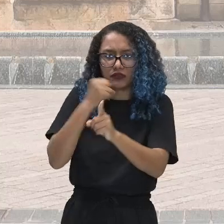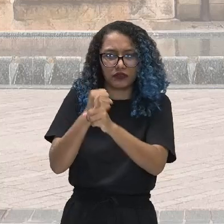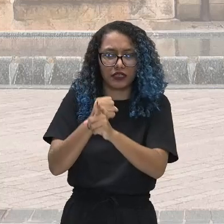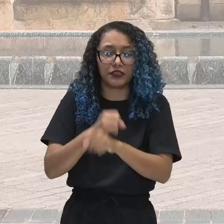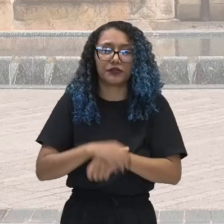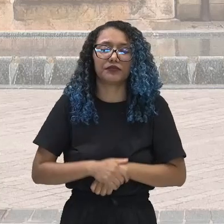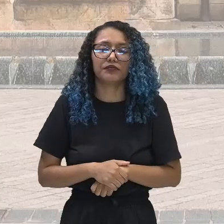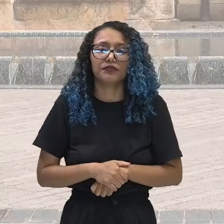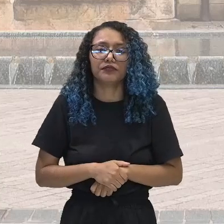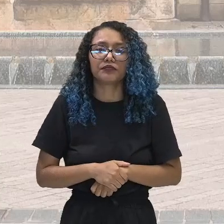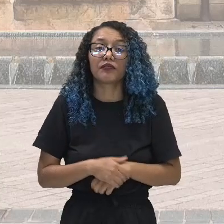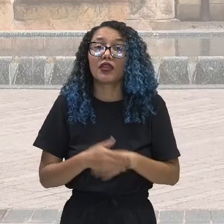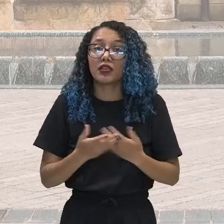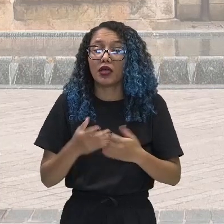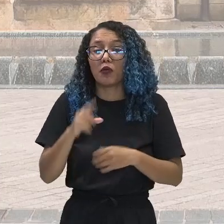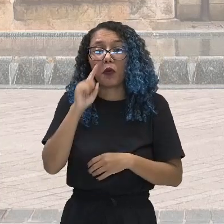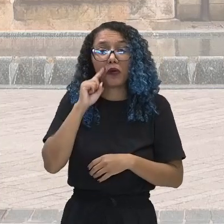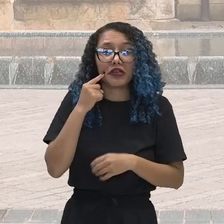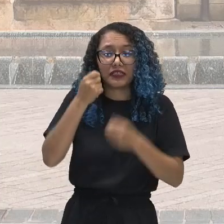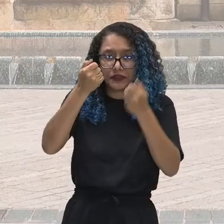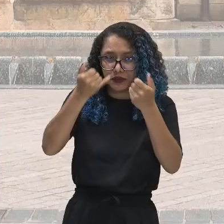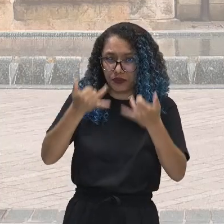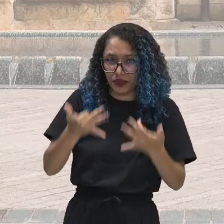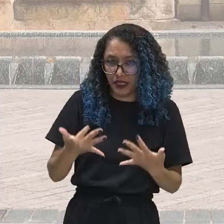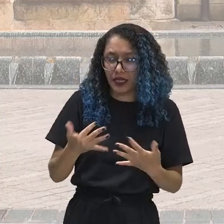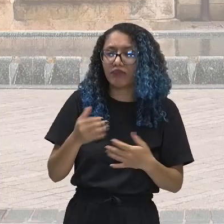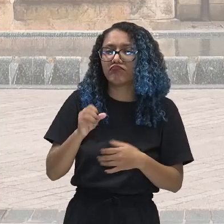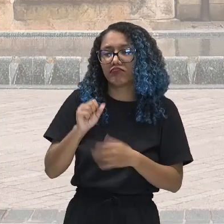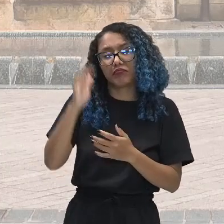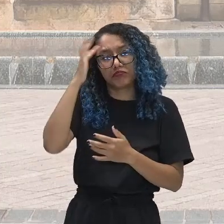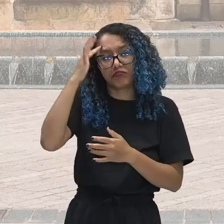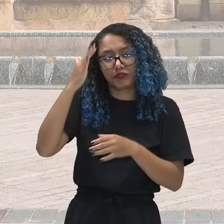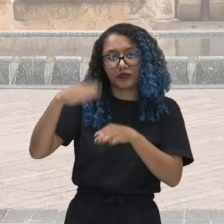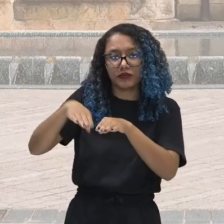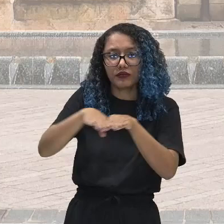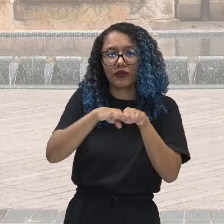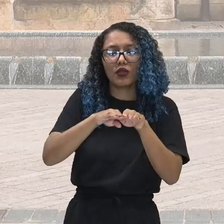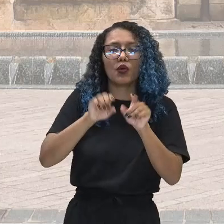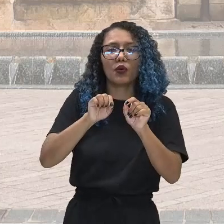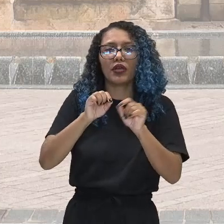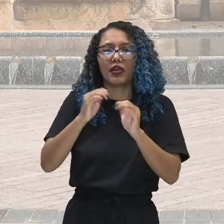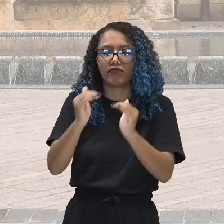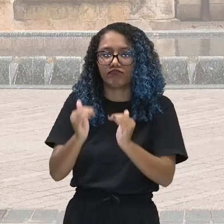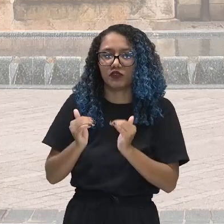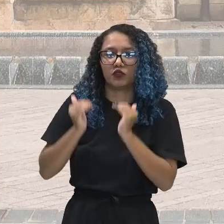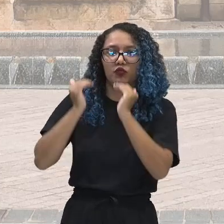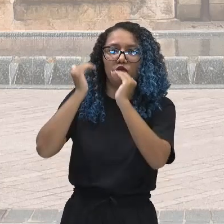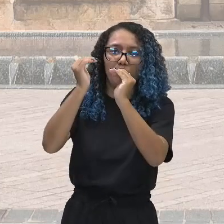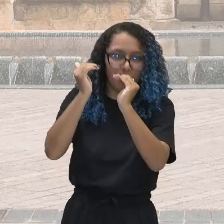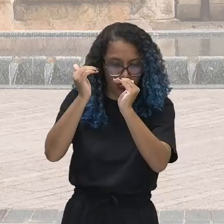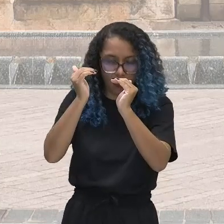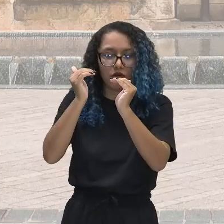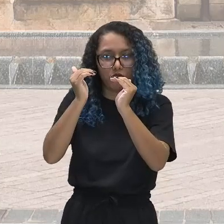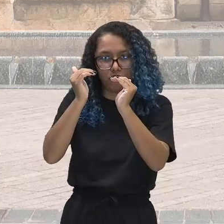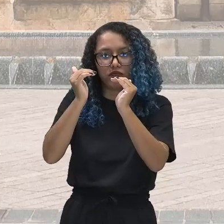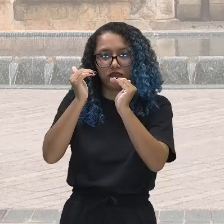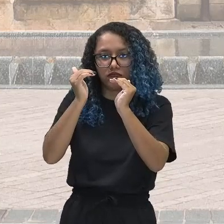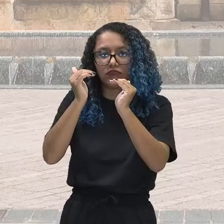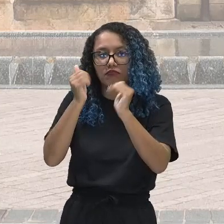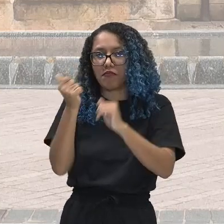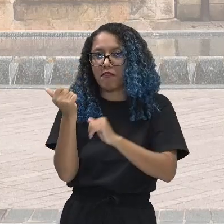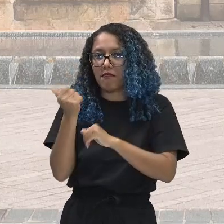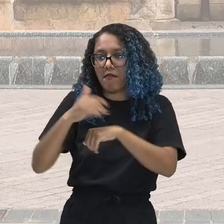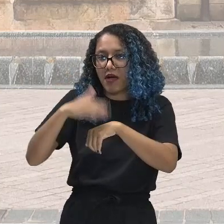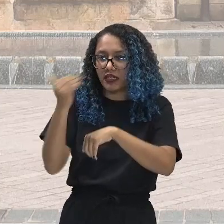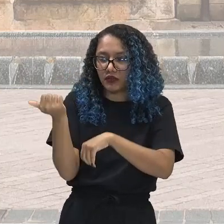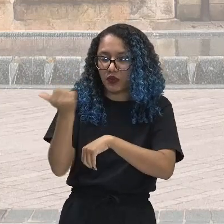consciência coletiva está, sim, da forma como eu falei, acima de todos. E quando ele